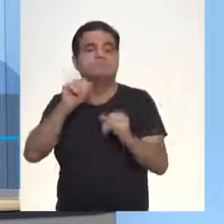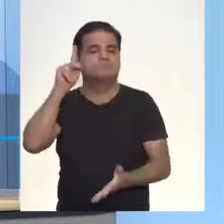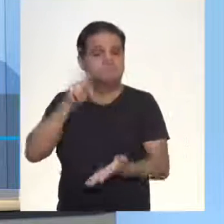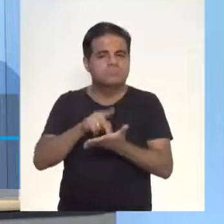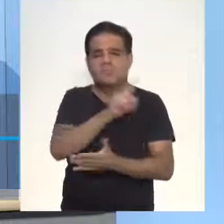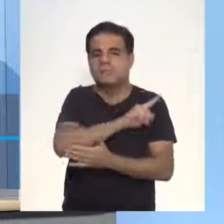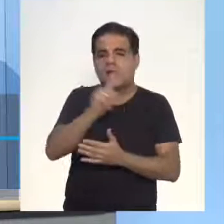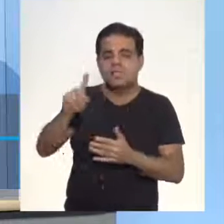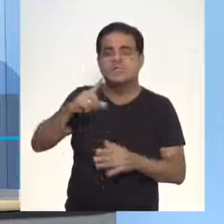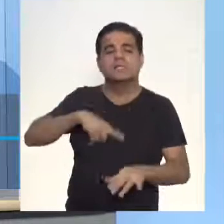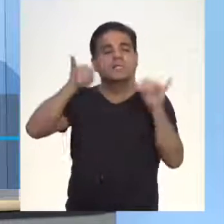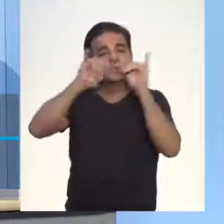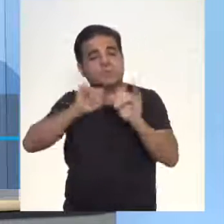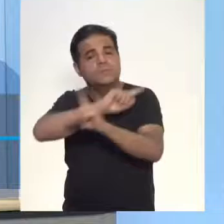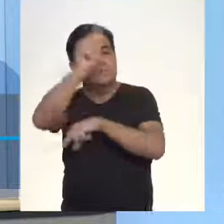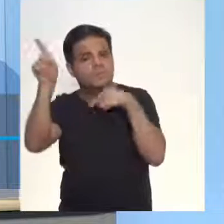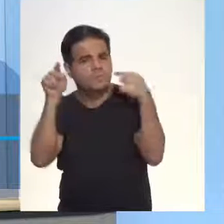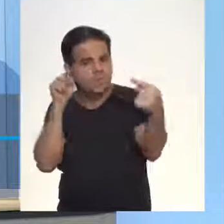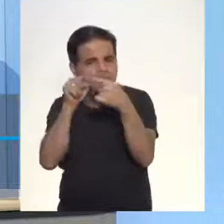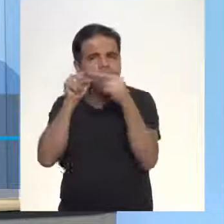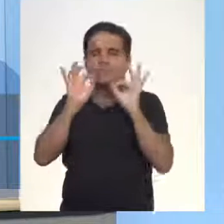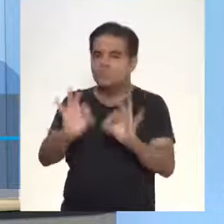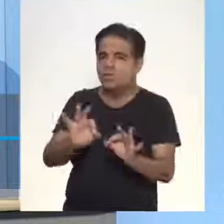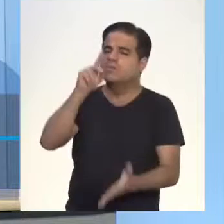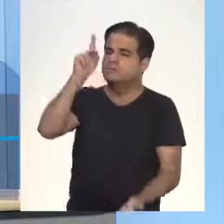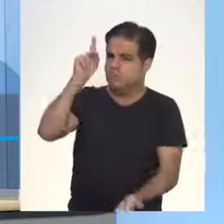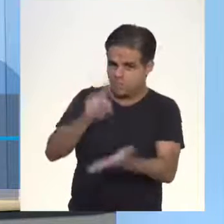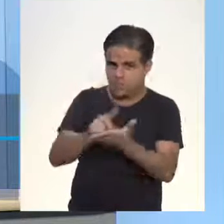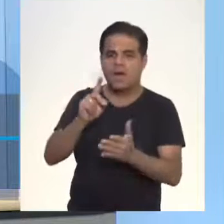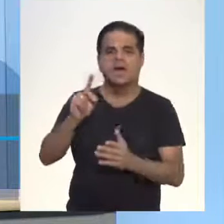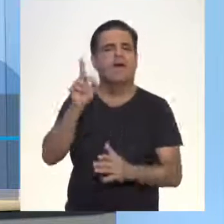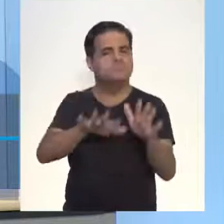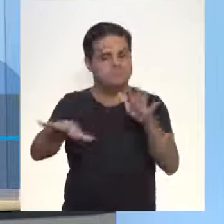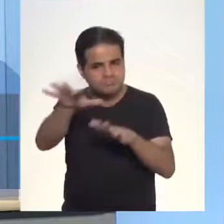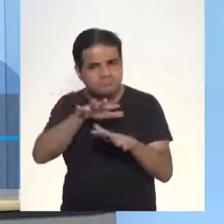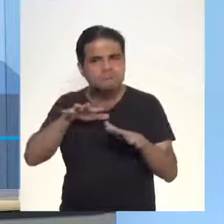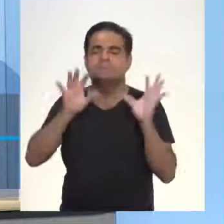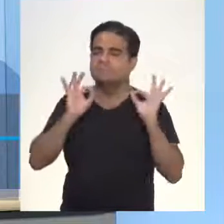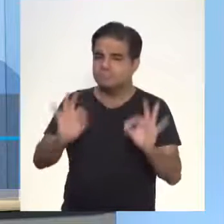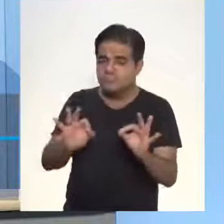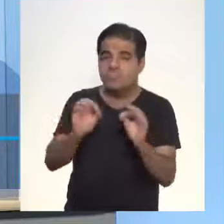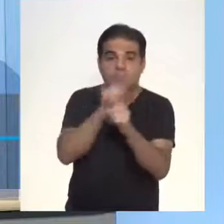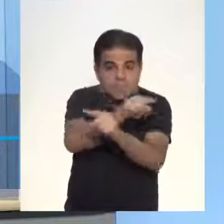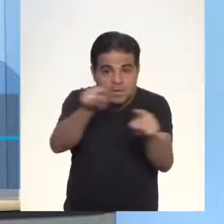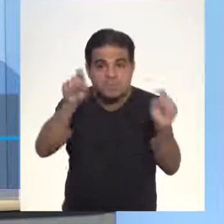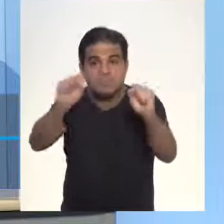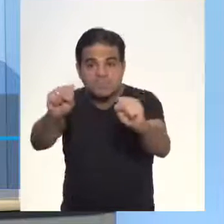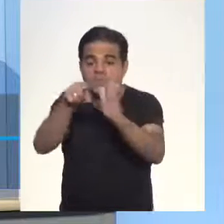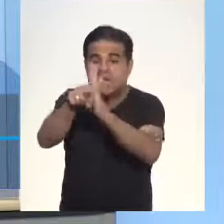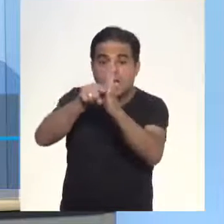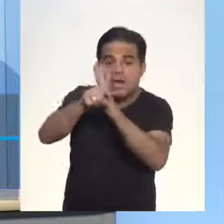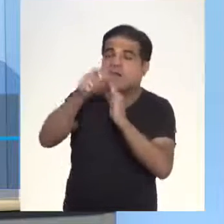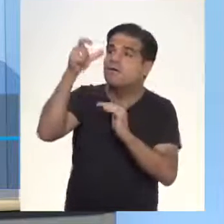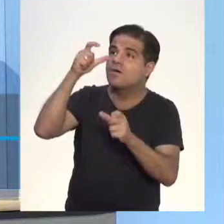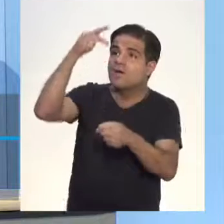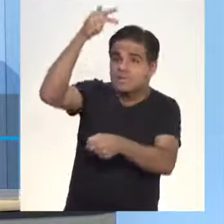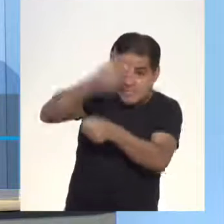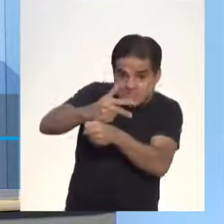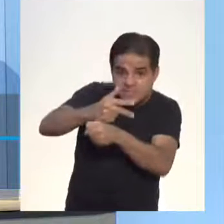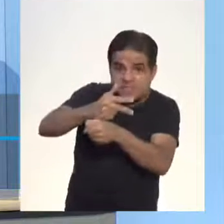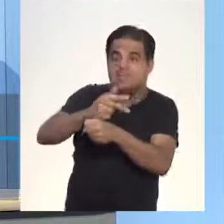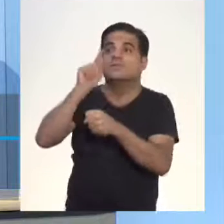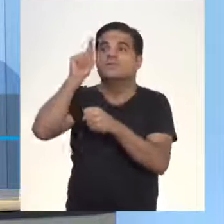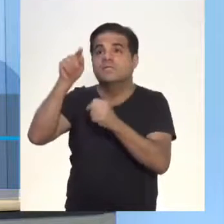uma notícia ela tem o objetivo de passar um fato real, um fato concreto, tá bom? Concreto. Então, para vocês analisarem, o vídeo aí, nesse caso,